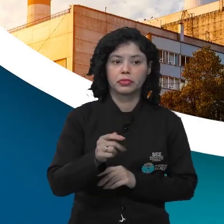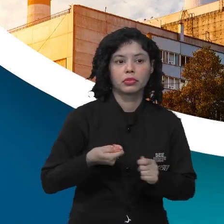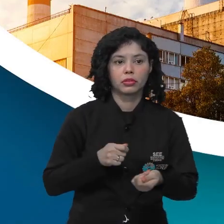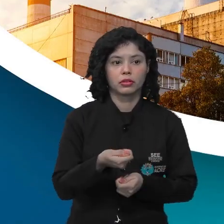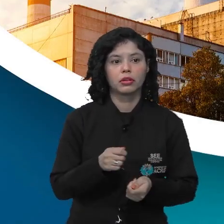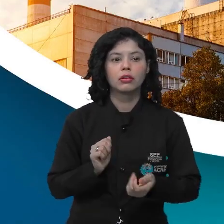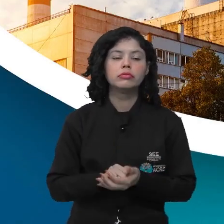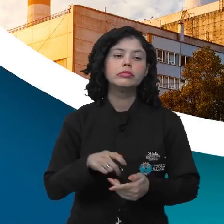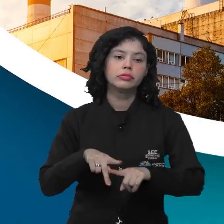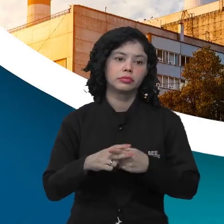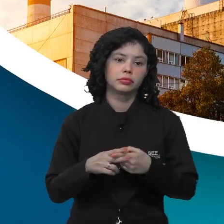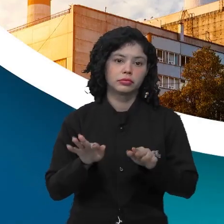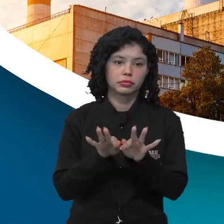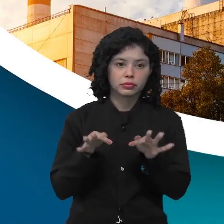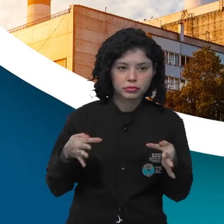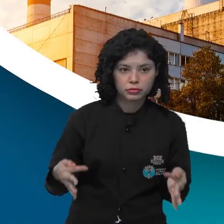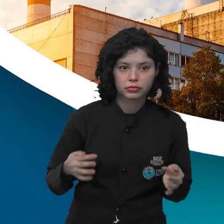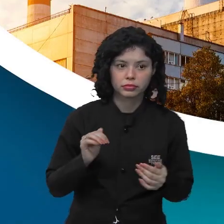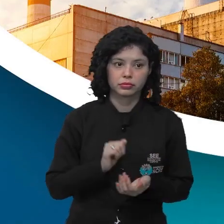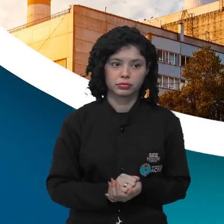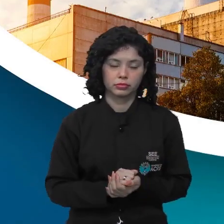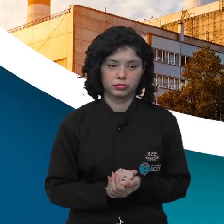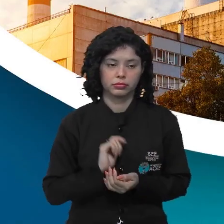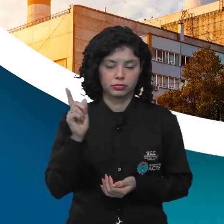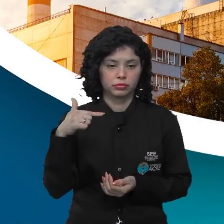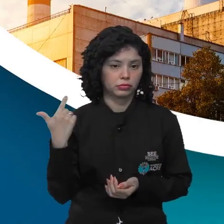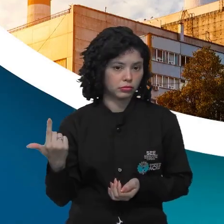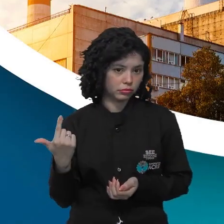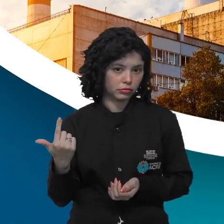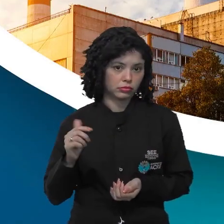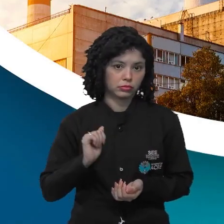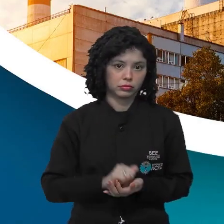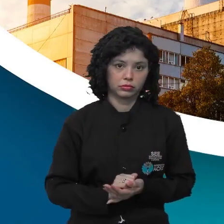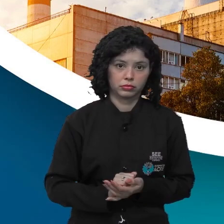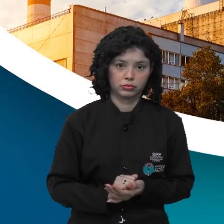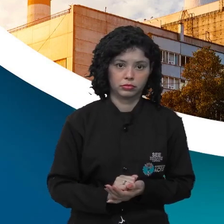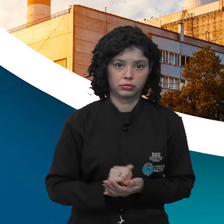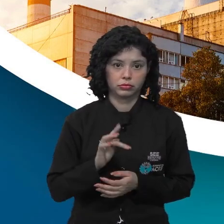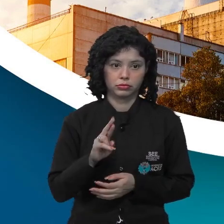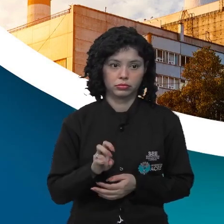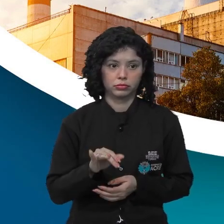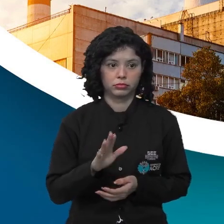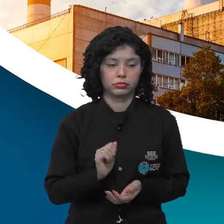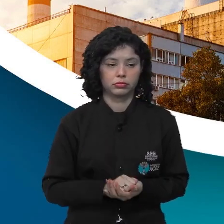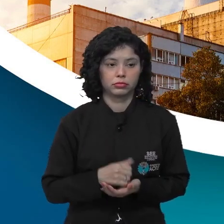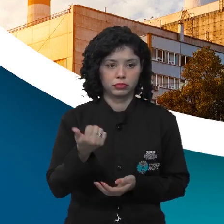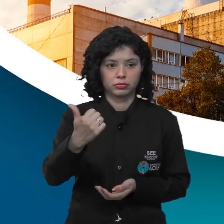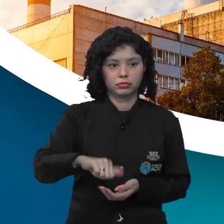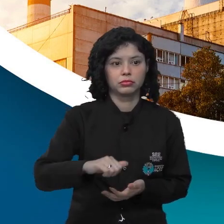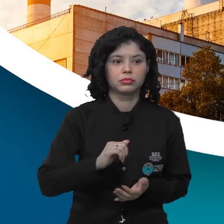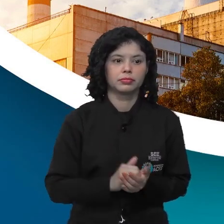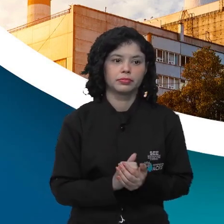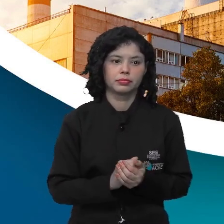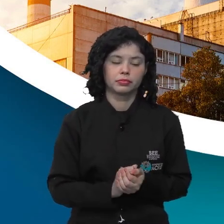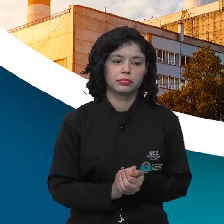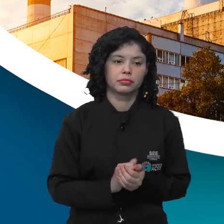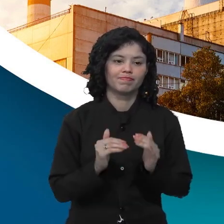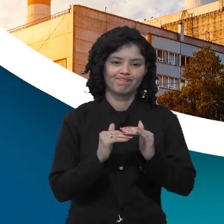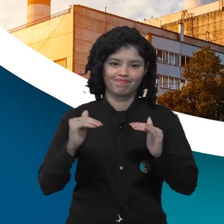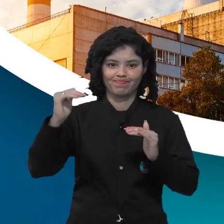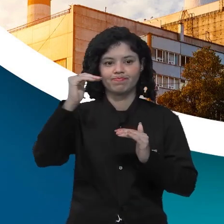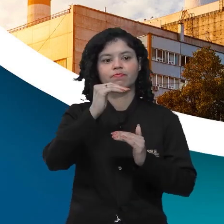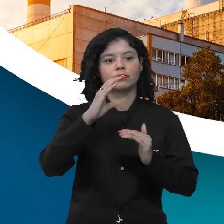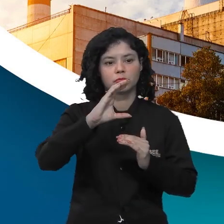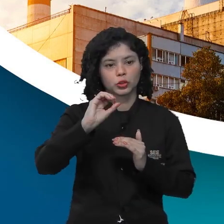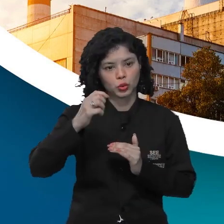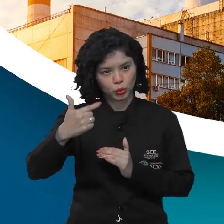e controlável, a instalação mais simples em relação a outras fontes de energia, e as grandes desvantagens são